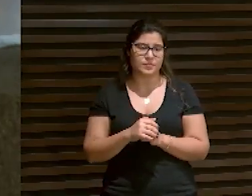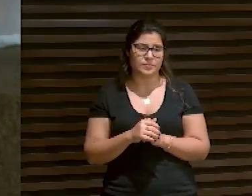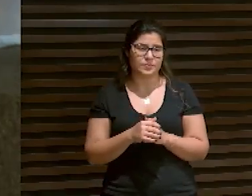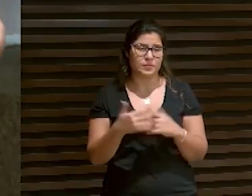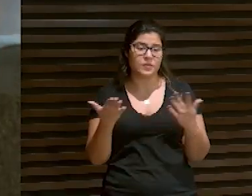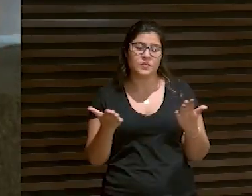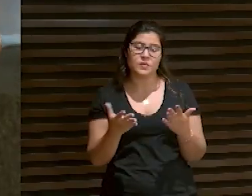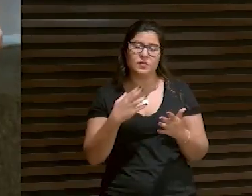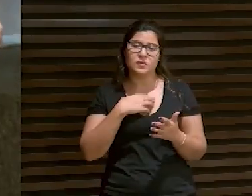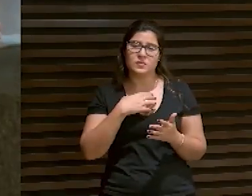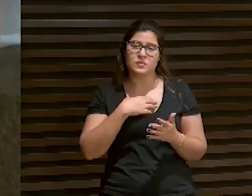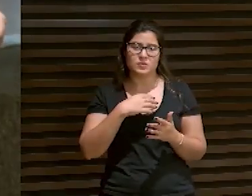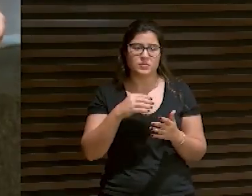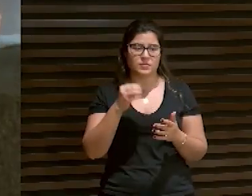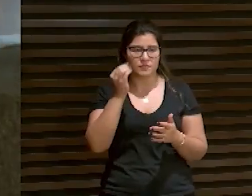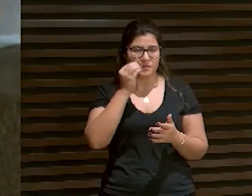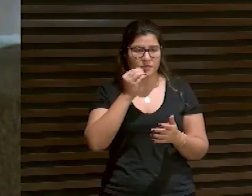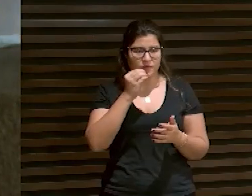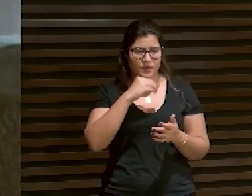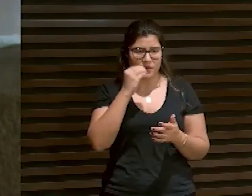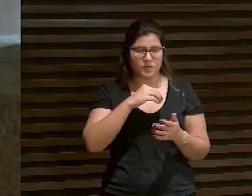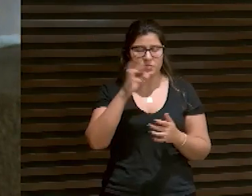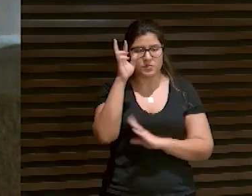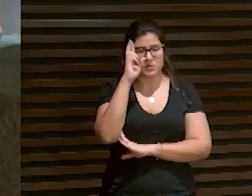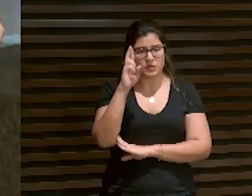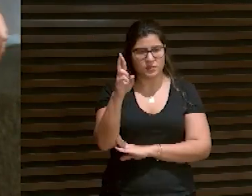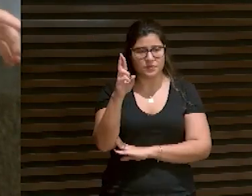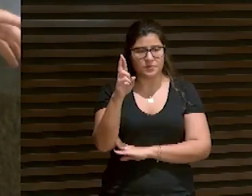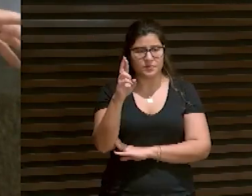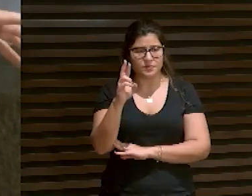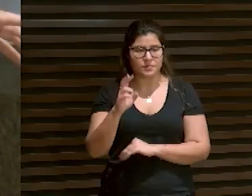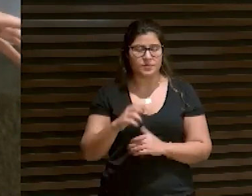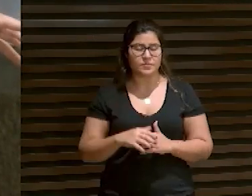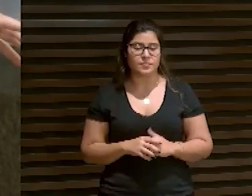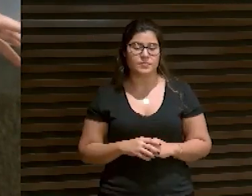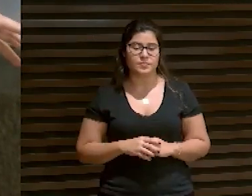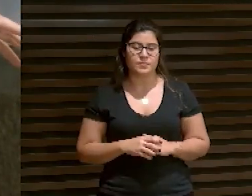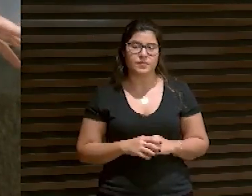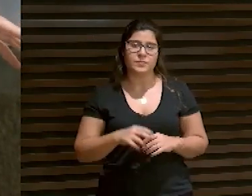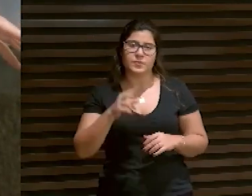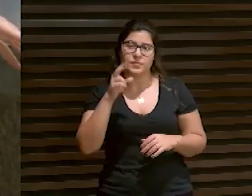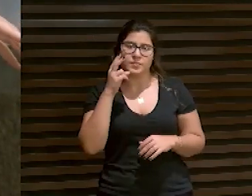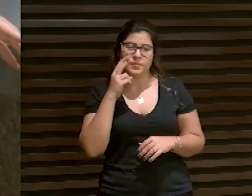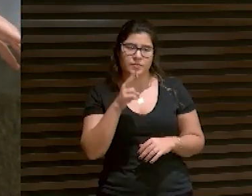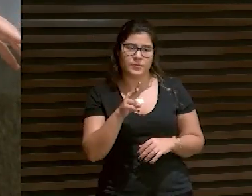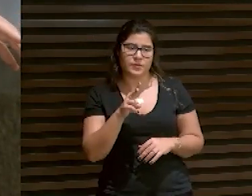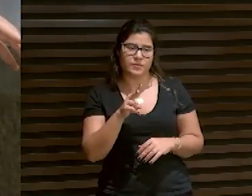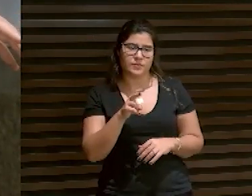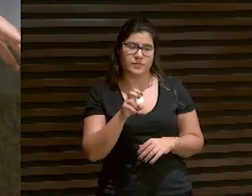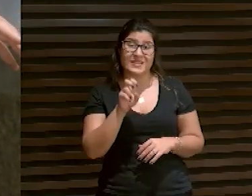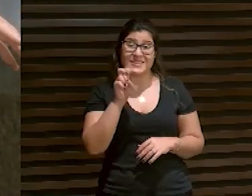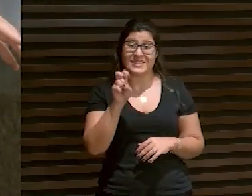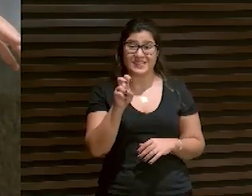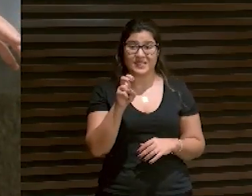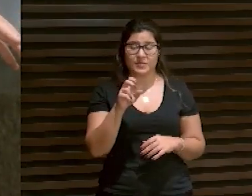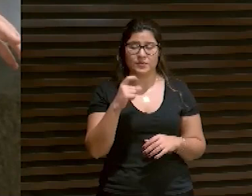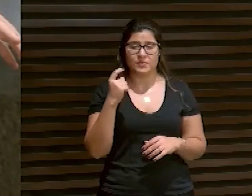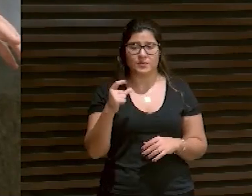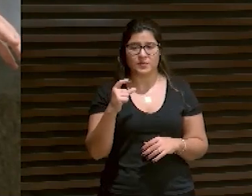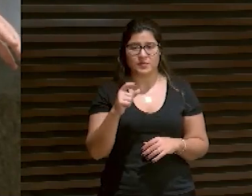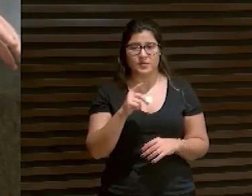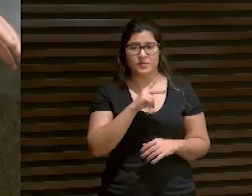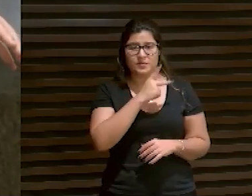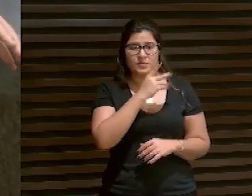No capítulo 3 do livro, a gente viu algumas semanas atrás, nós vemos um sermão de apenas 5 palavras no hebraico. E essas